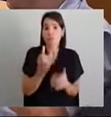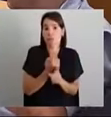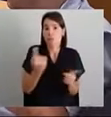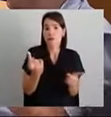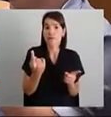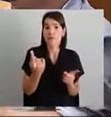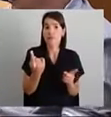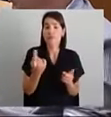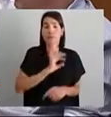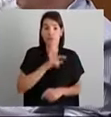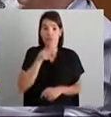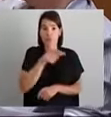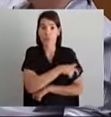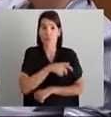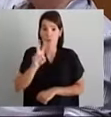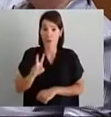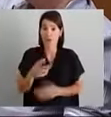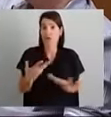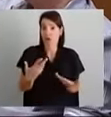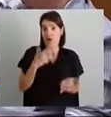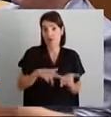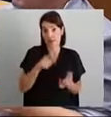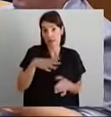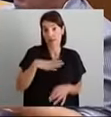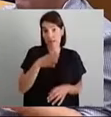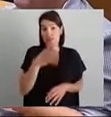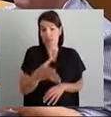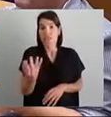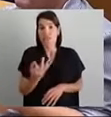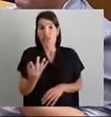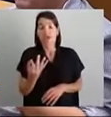por afirmar, na verdade, que foi